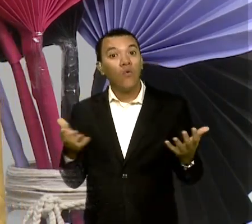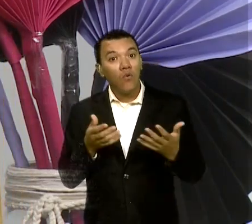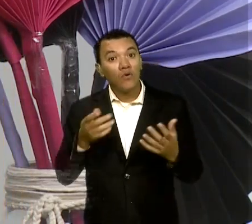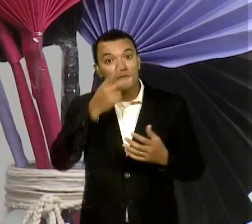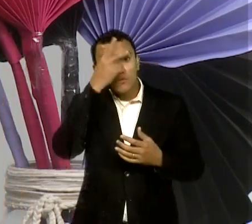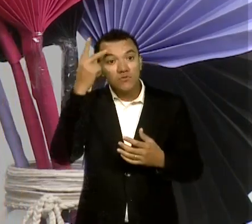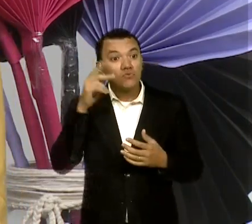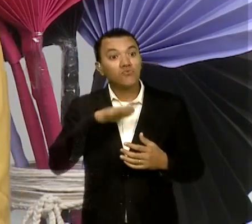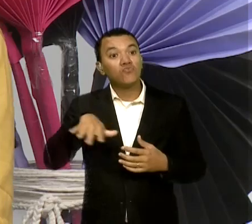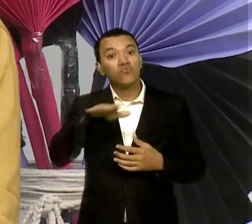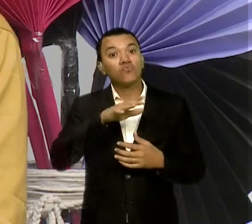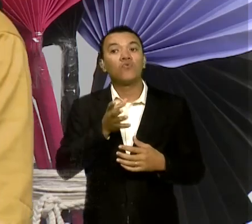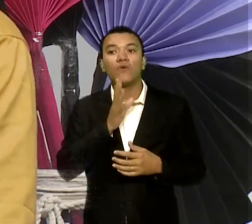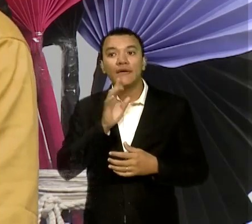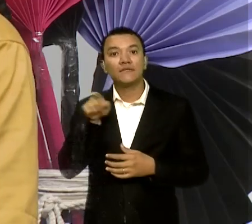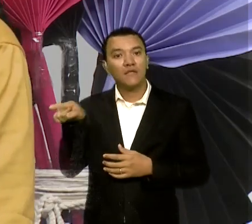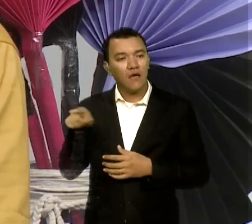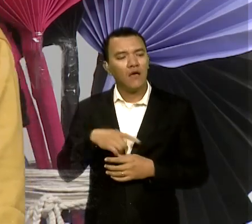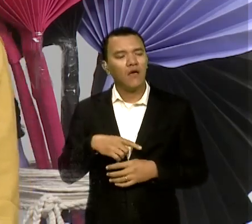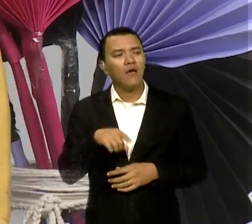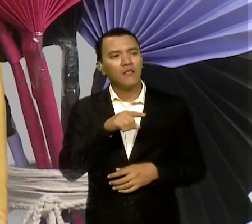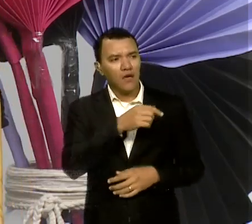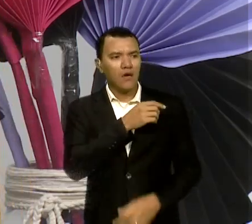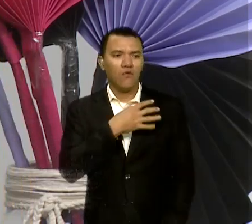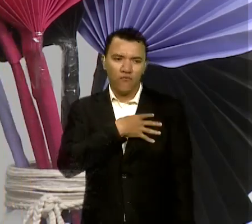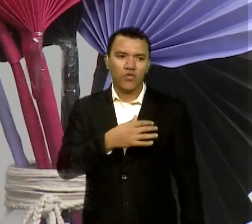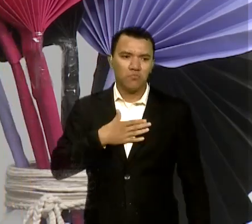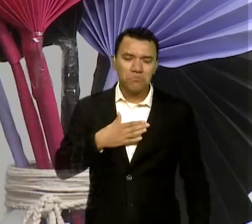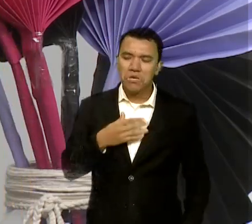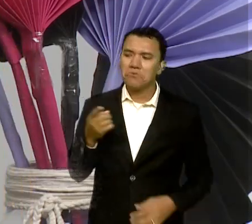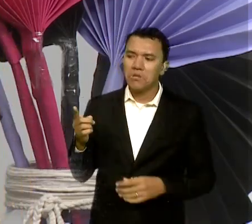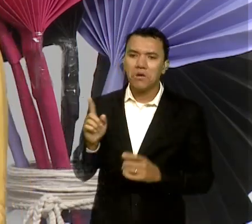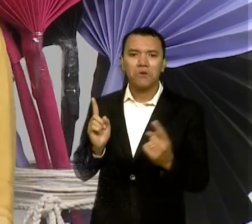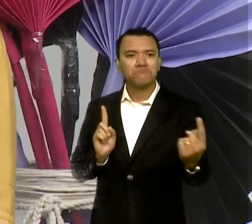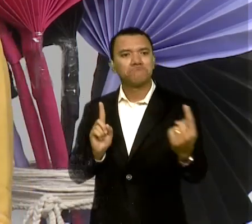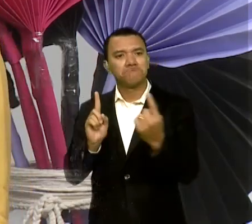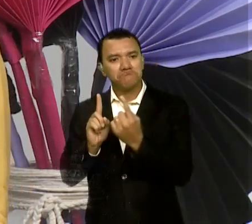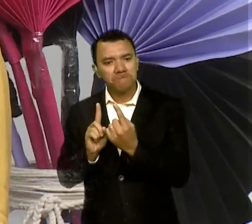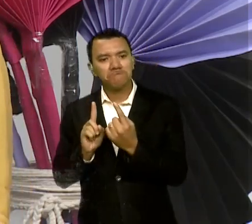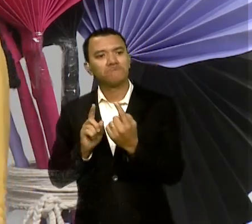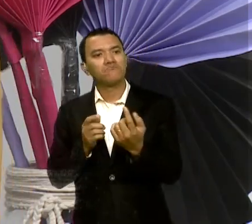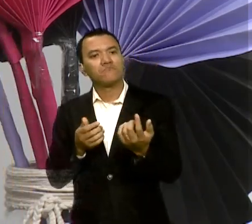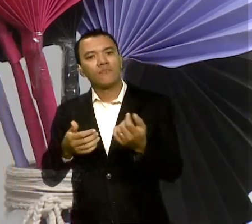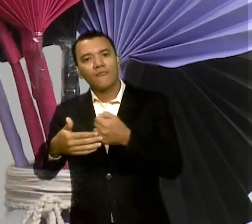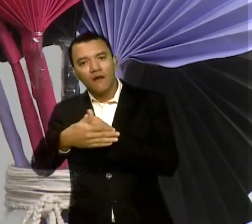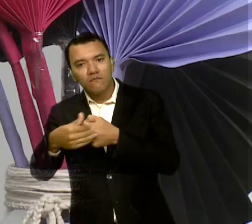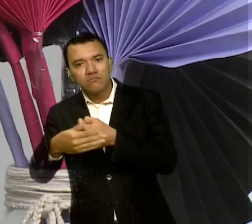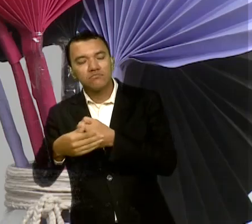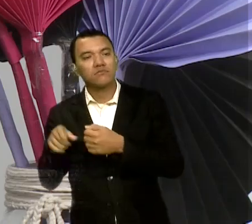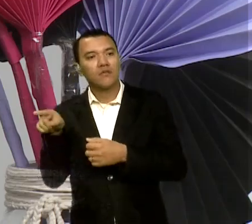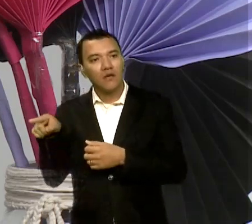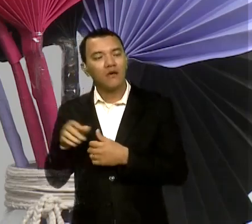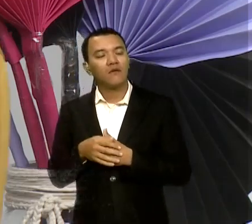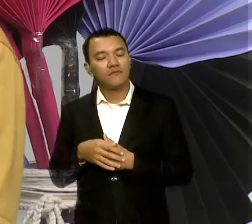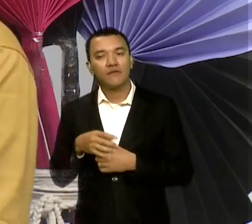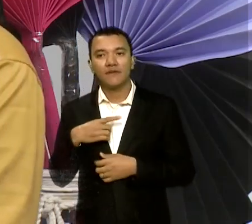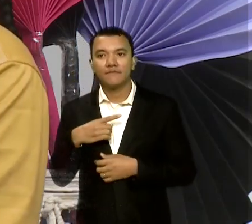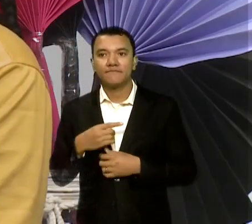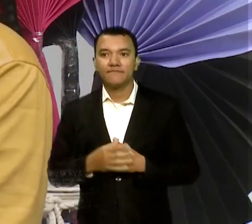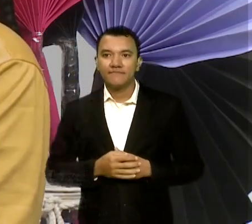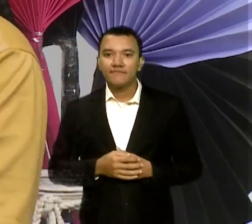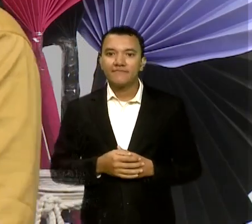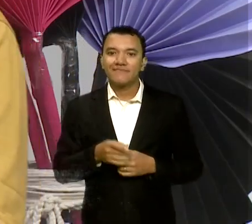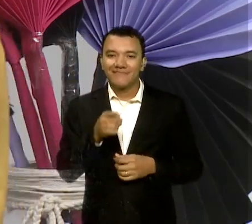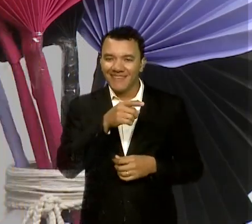sistema formiguinha. Não, o Maricota, meu filho, é bem atendido lá, tem, sim, um acolhimento, porque o afeto, a dona Raimunda demonstra afeto